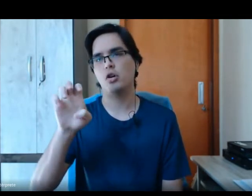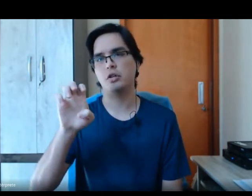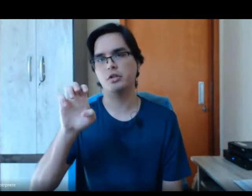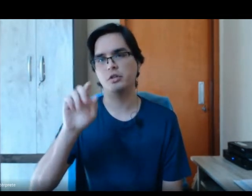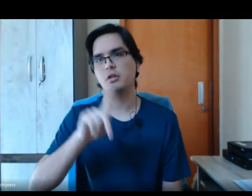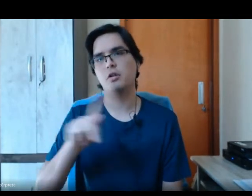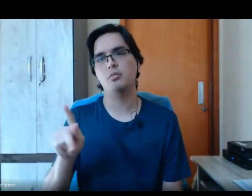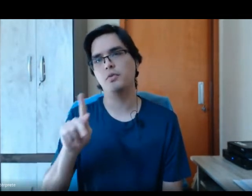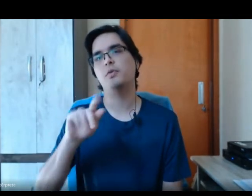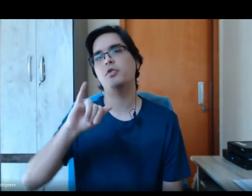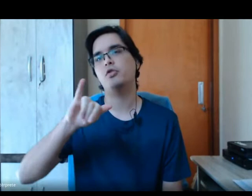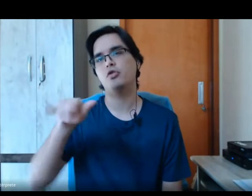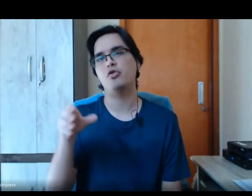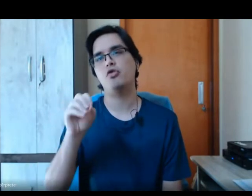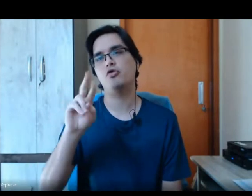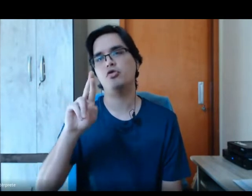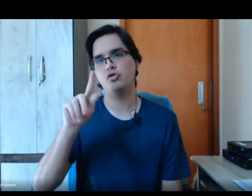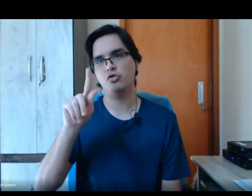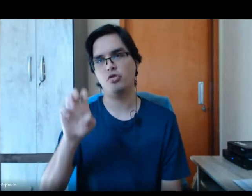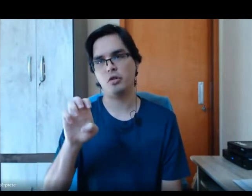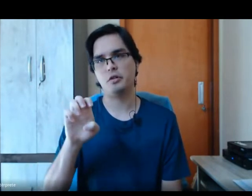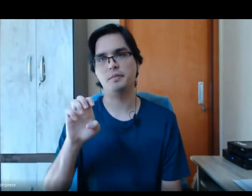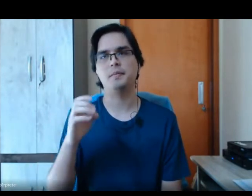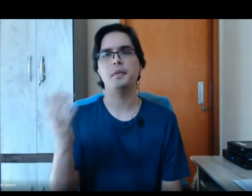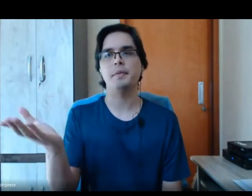Flávia, eu fiquei em dúvida